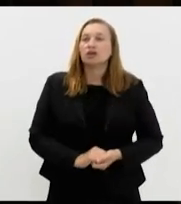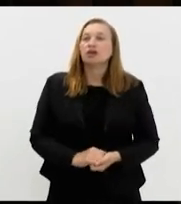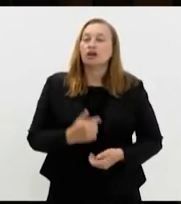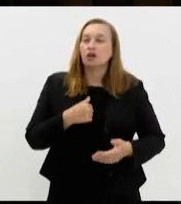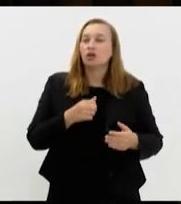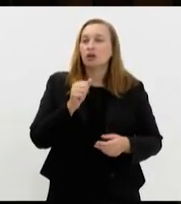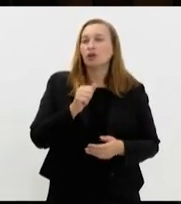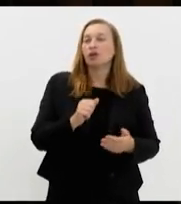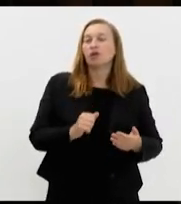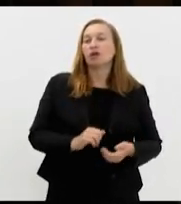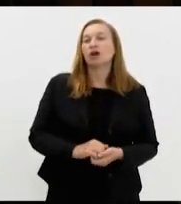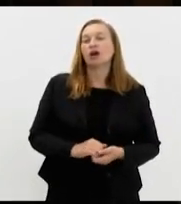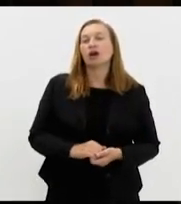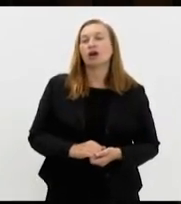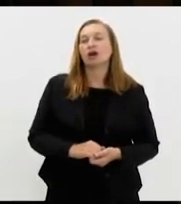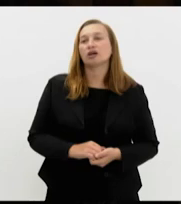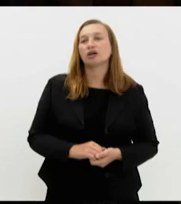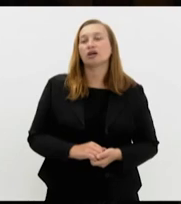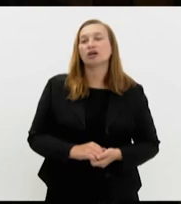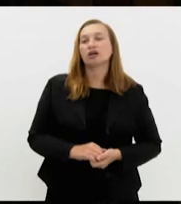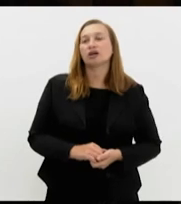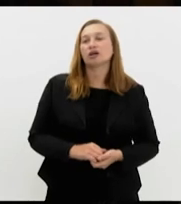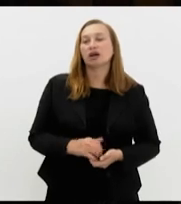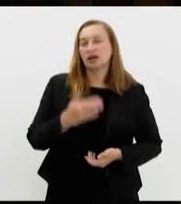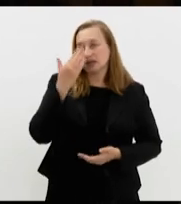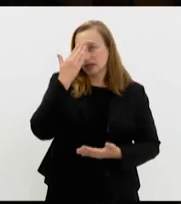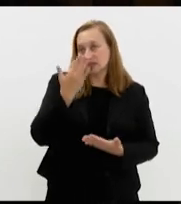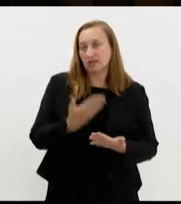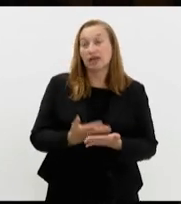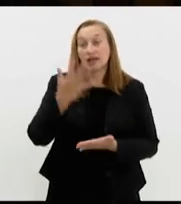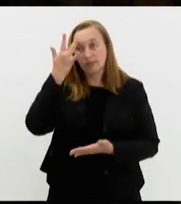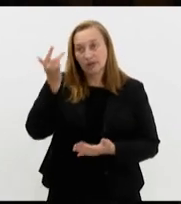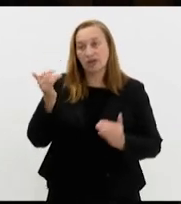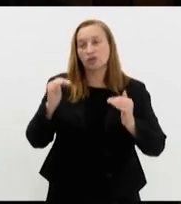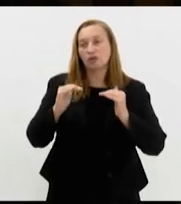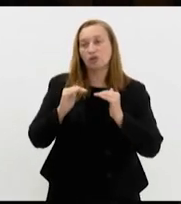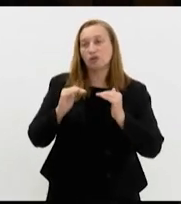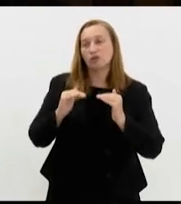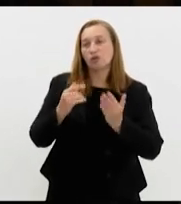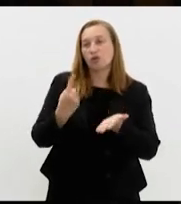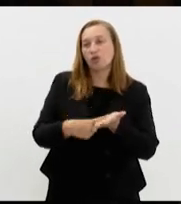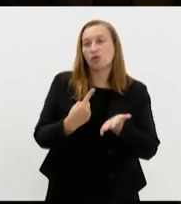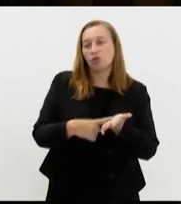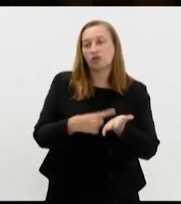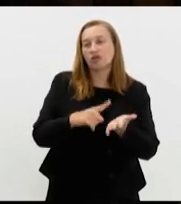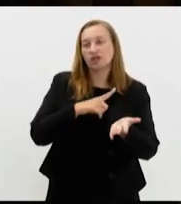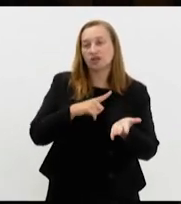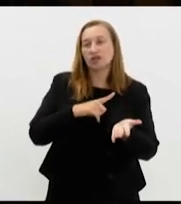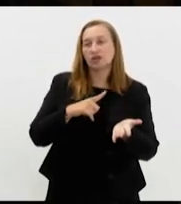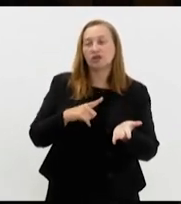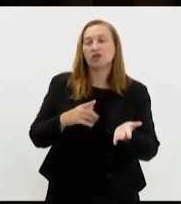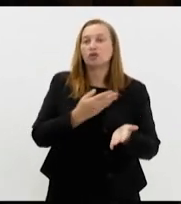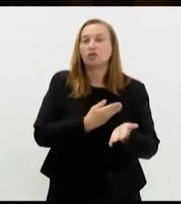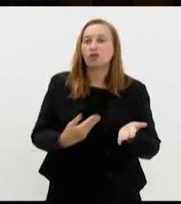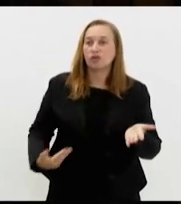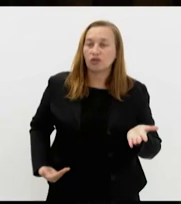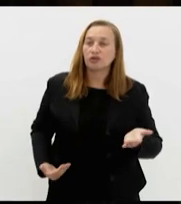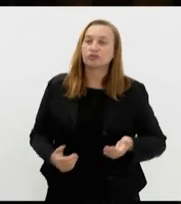apostar que amanhã o governo vai propor um acordo em que volta a sociedade civil para o